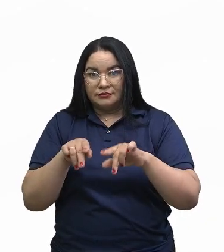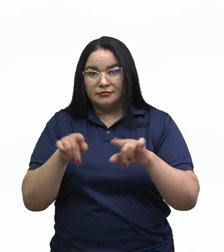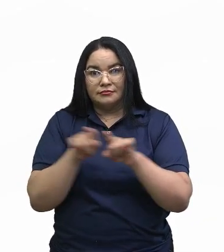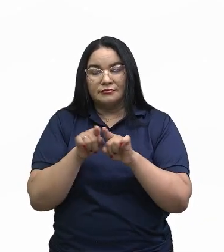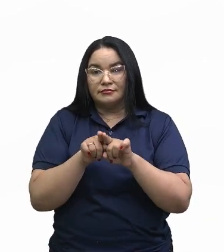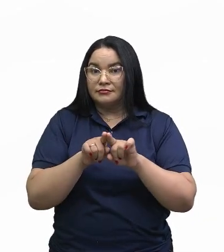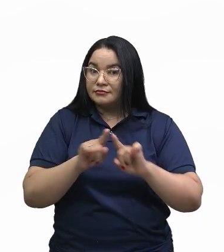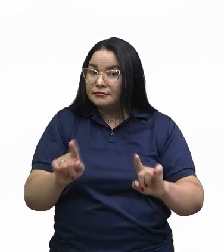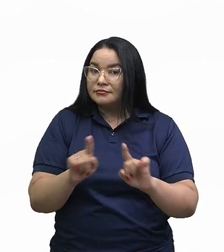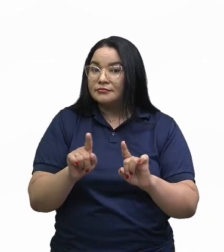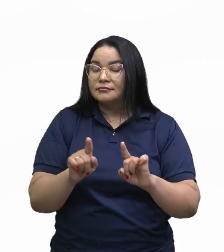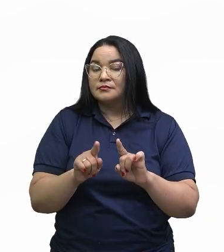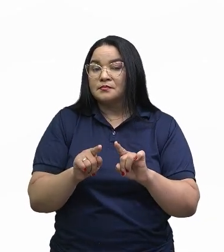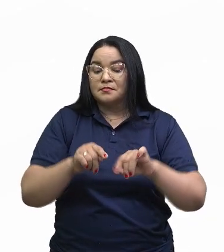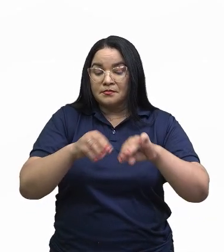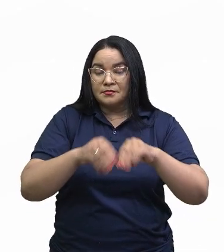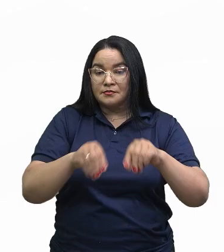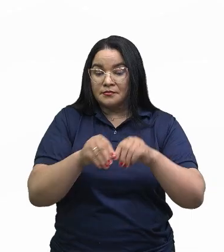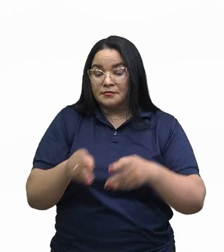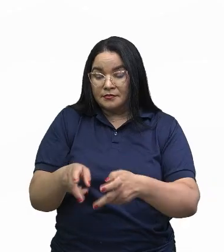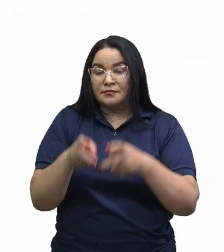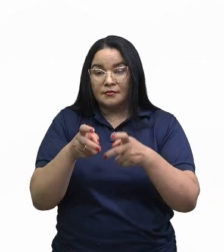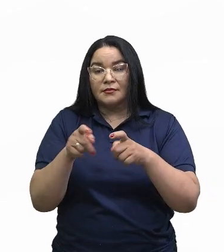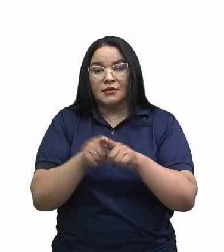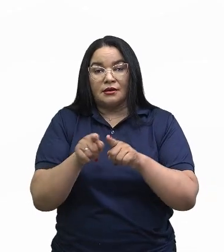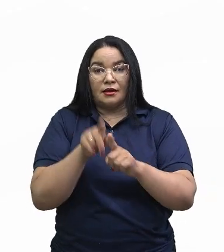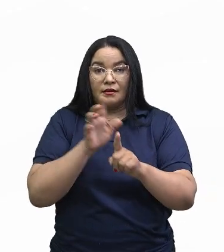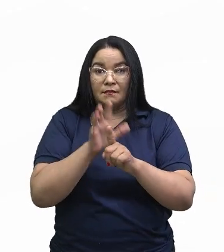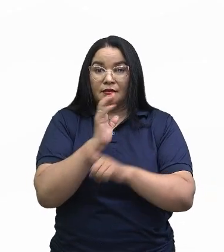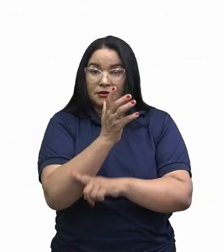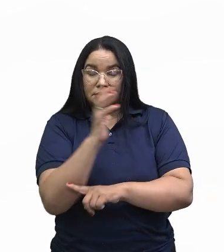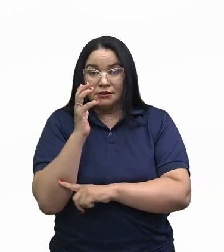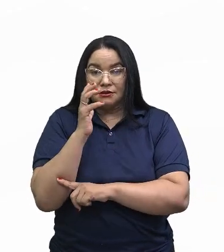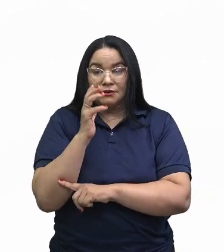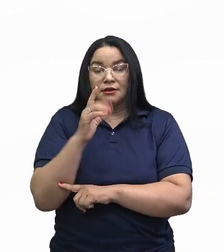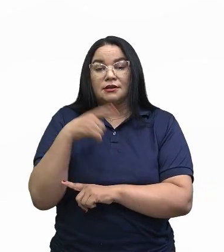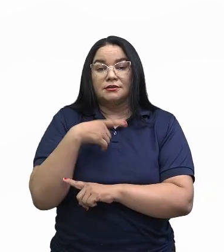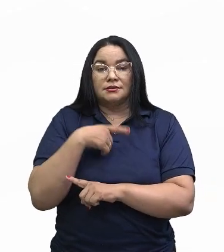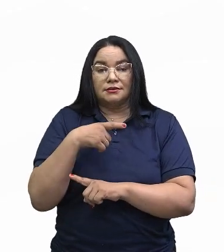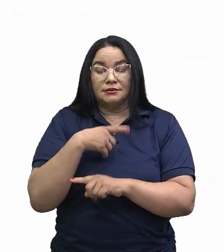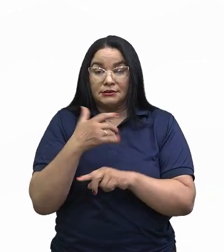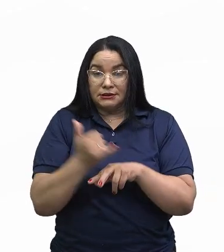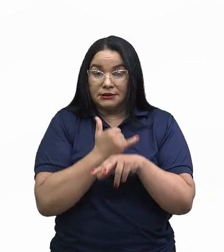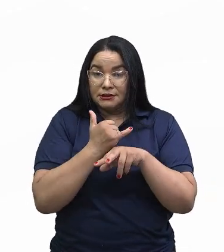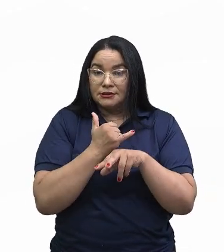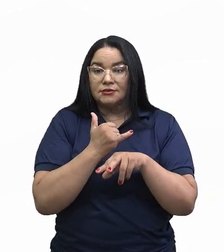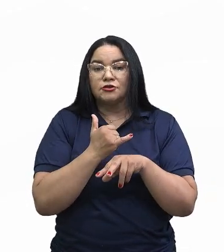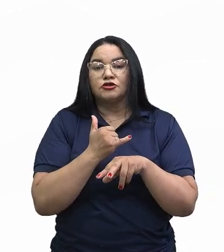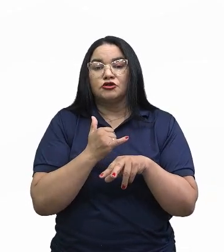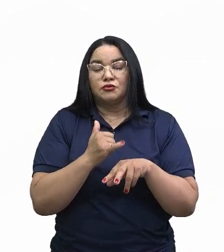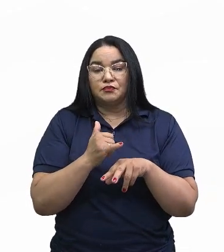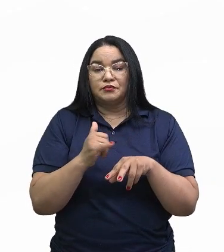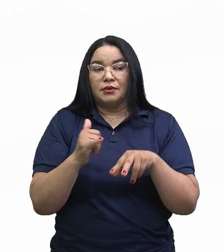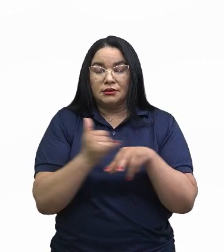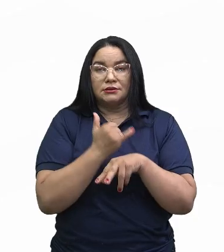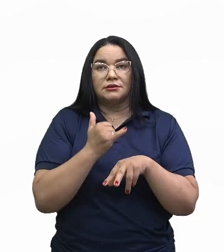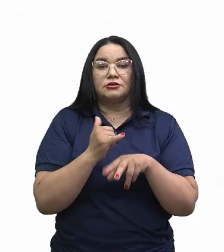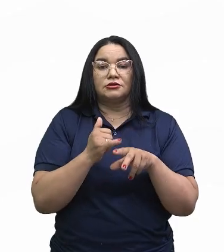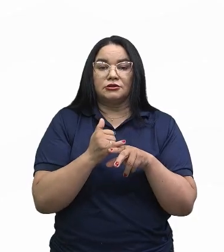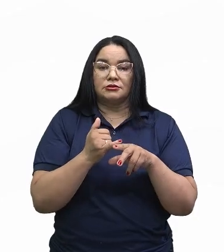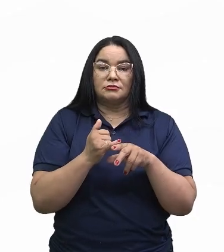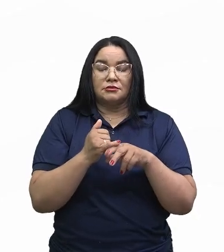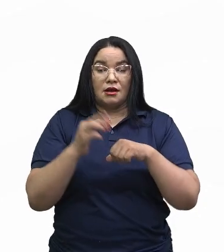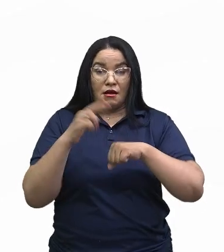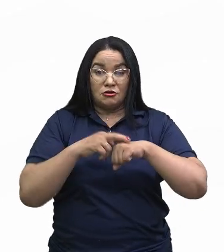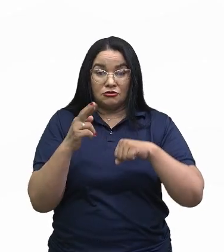também tem impactos ambientais. A gente falou de acidentes, né, acidentes radioativos, mas